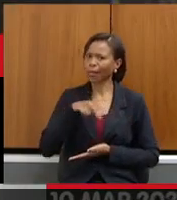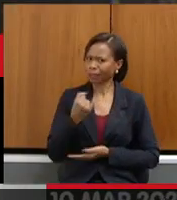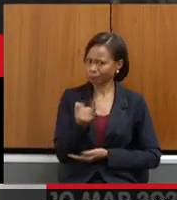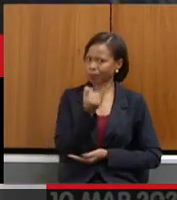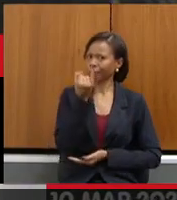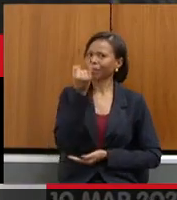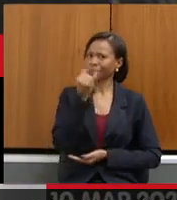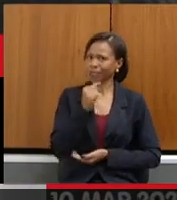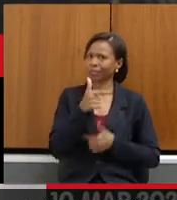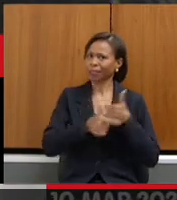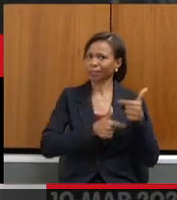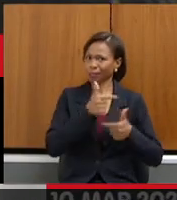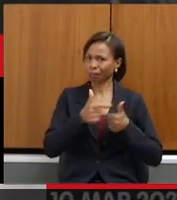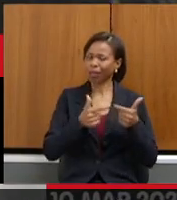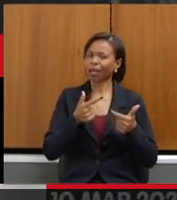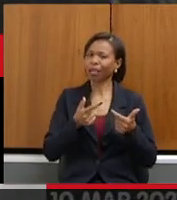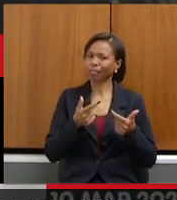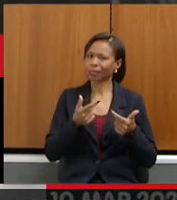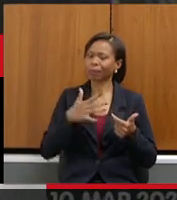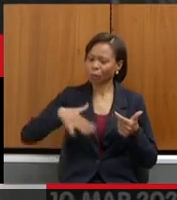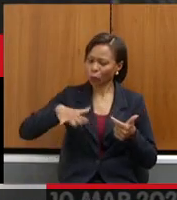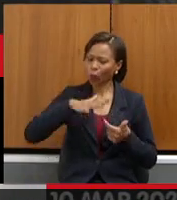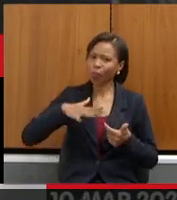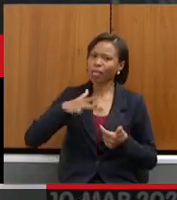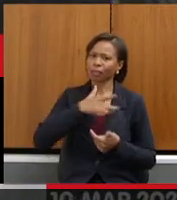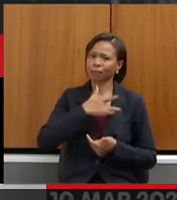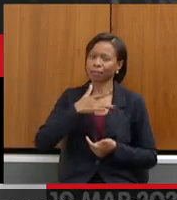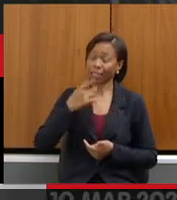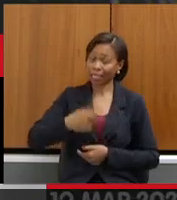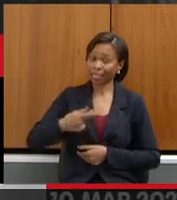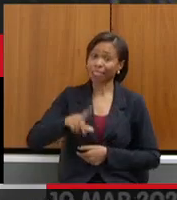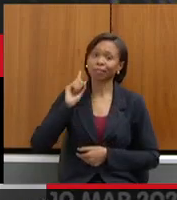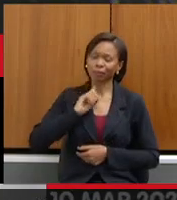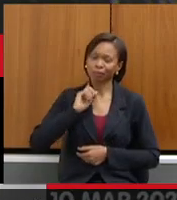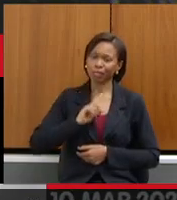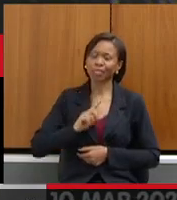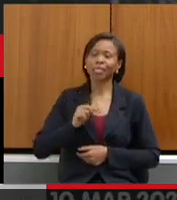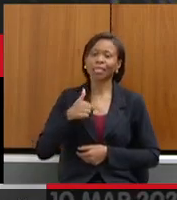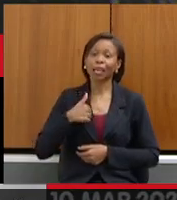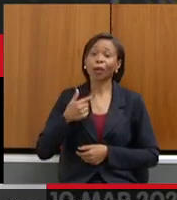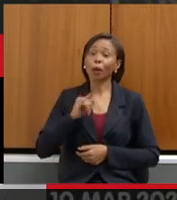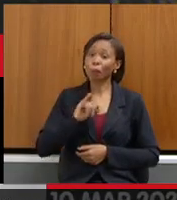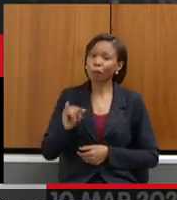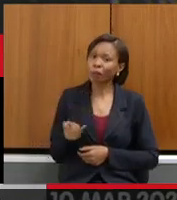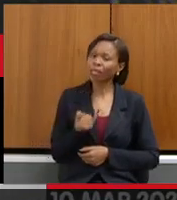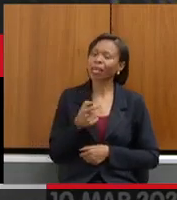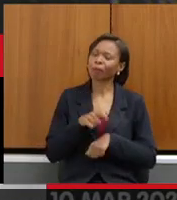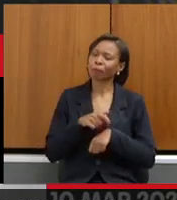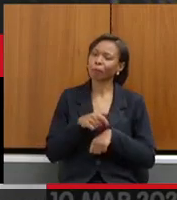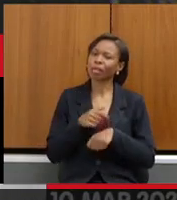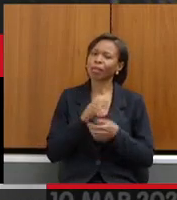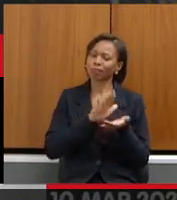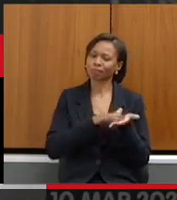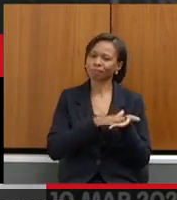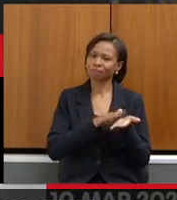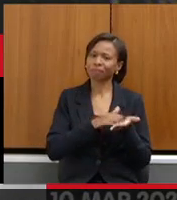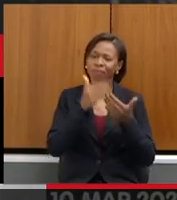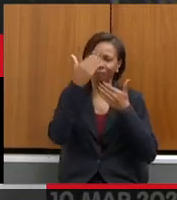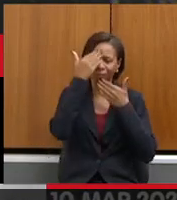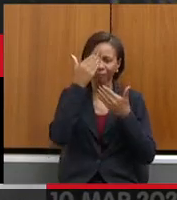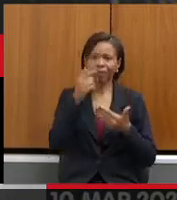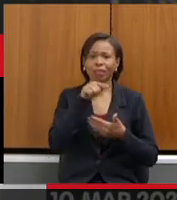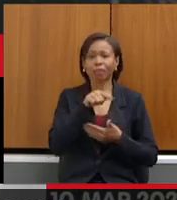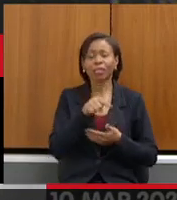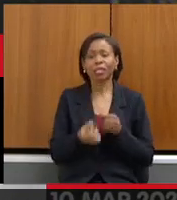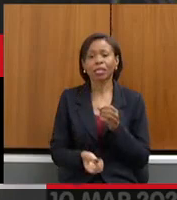importante para nós mineiros e quero aproveitar o momento e parabenizar e agradecer pela